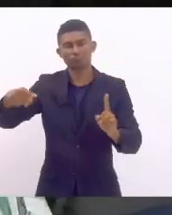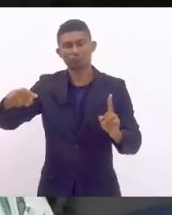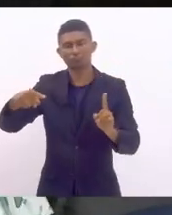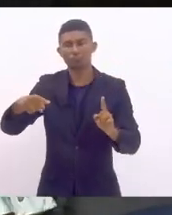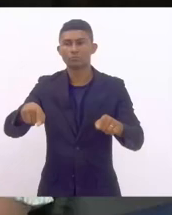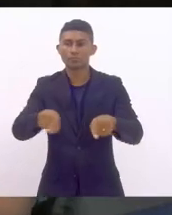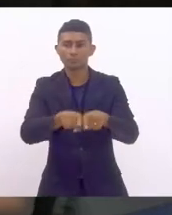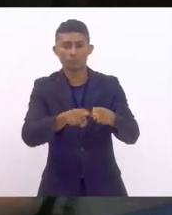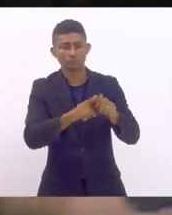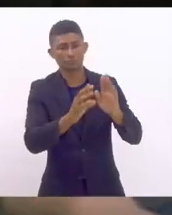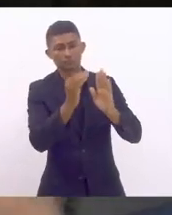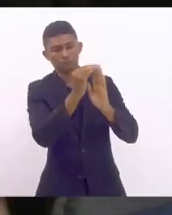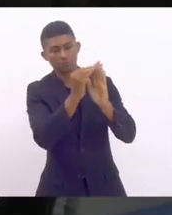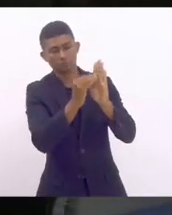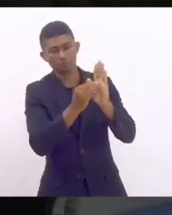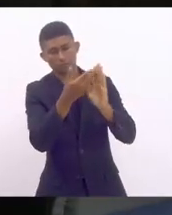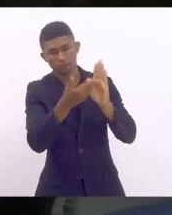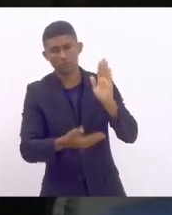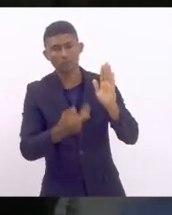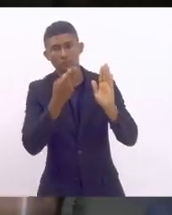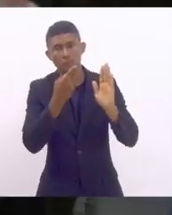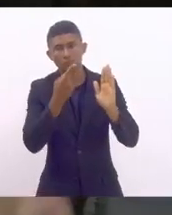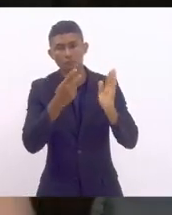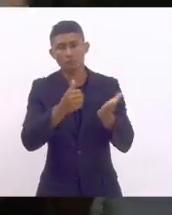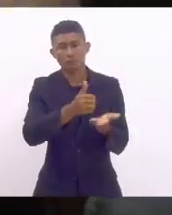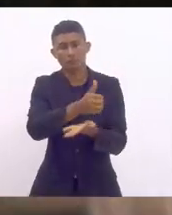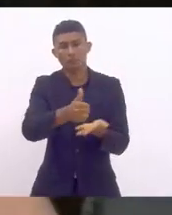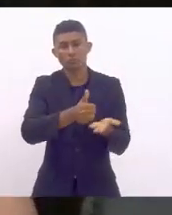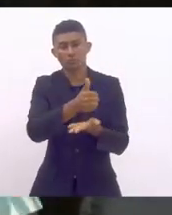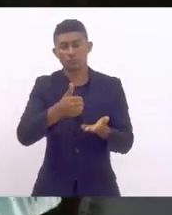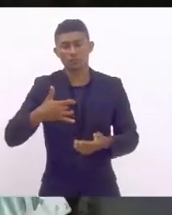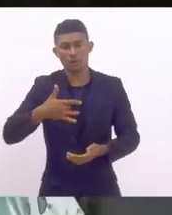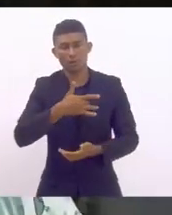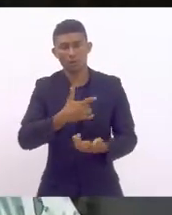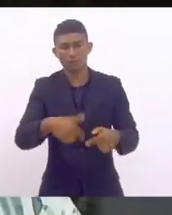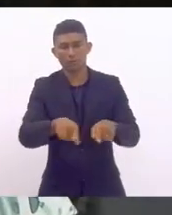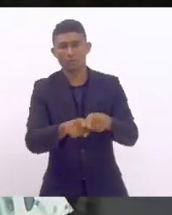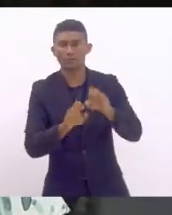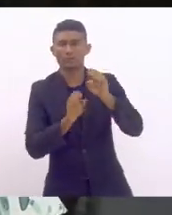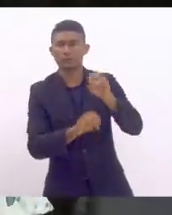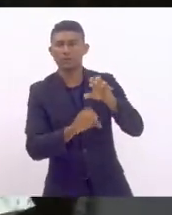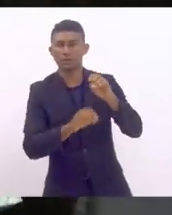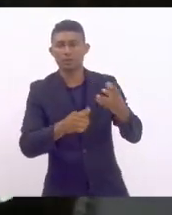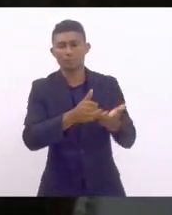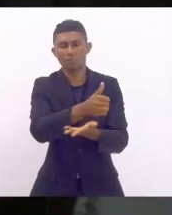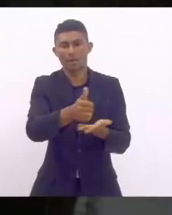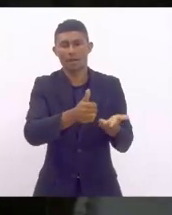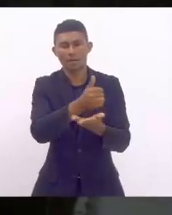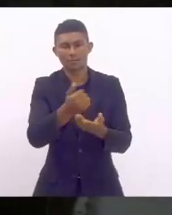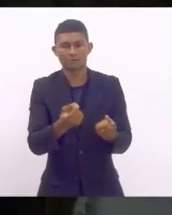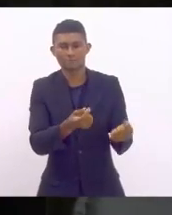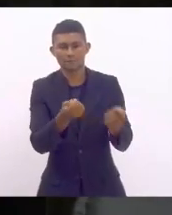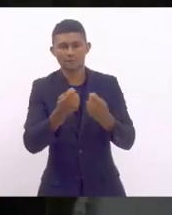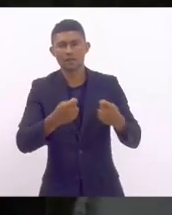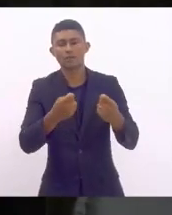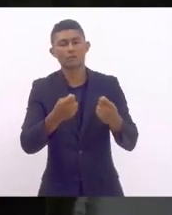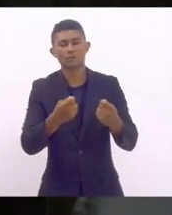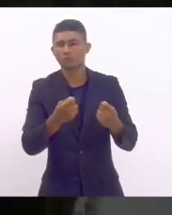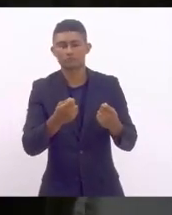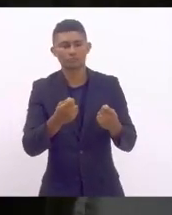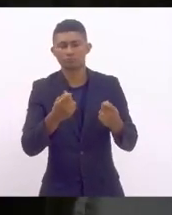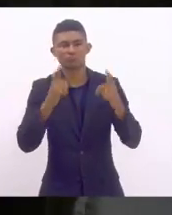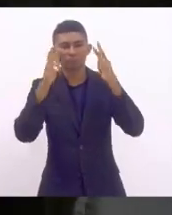transitórias anulado o piso convencional da saúde e da educação nem o piso hoje precisa ser